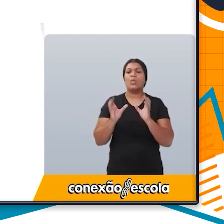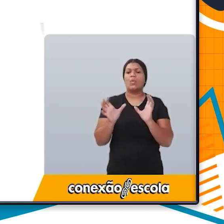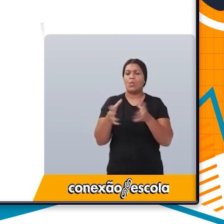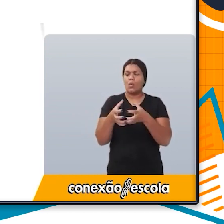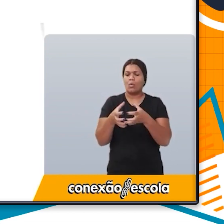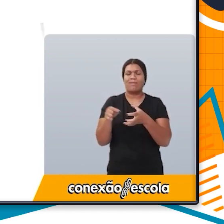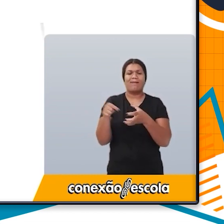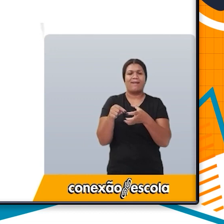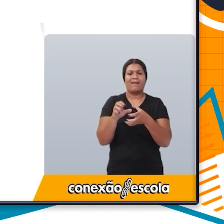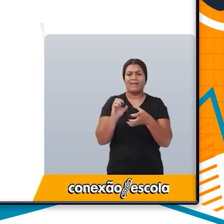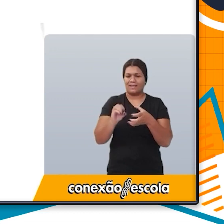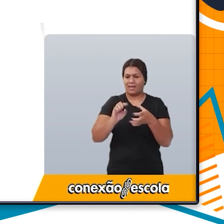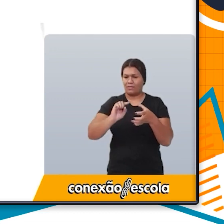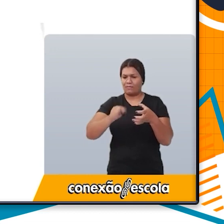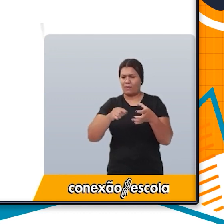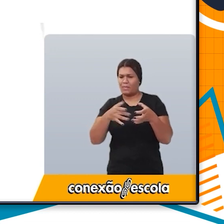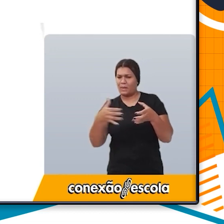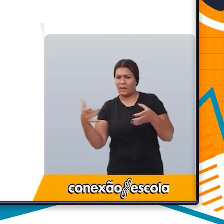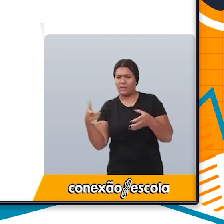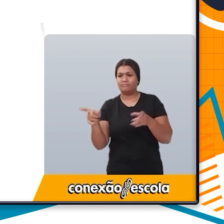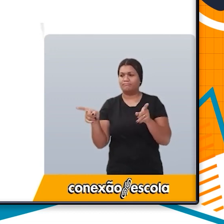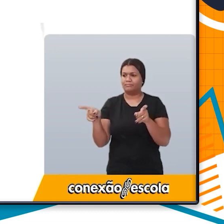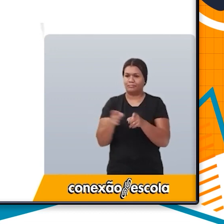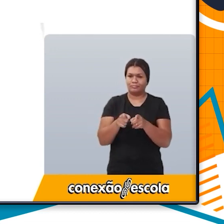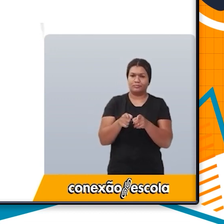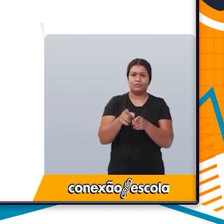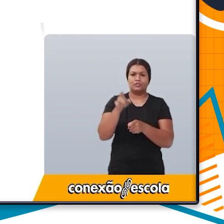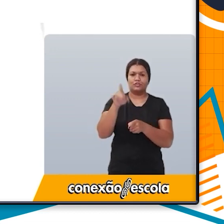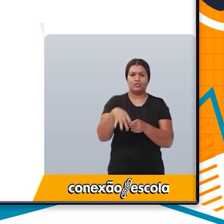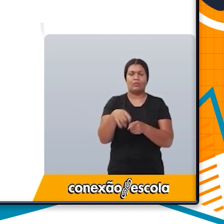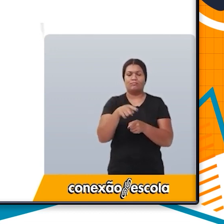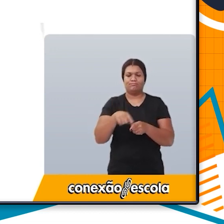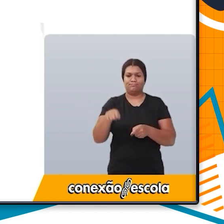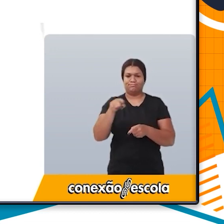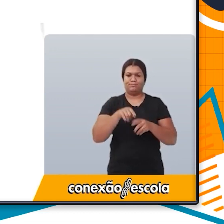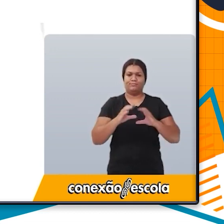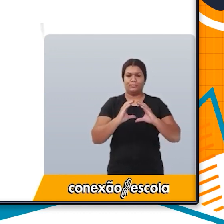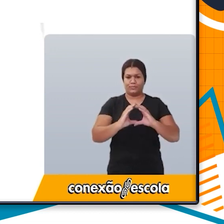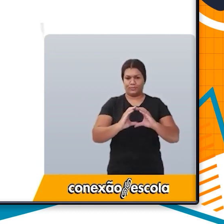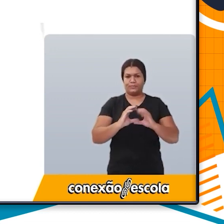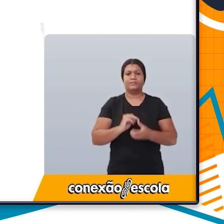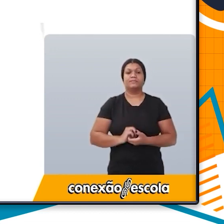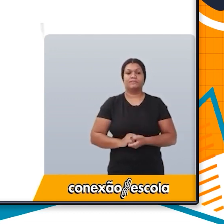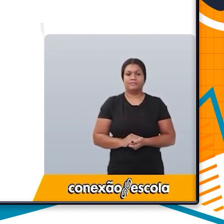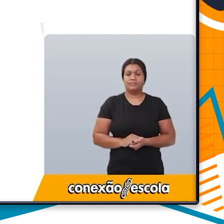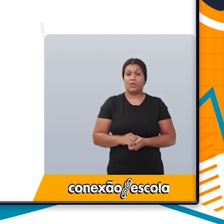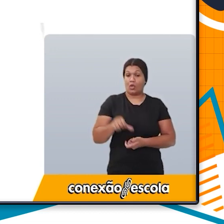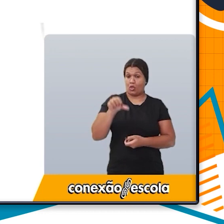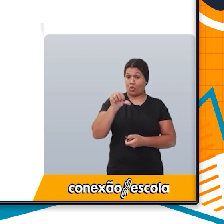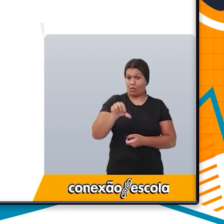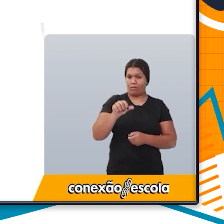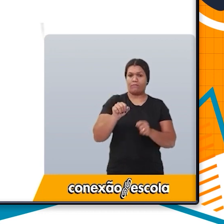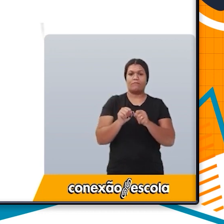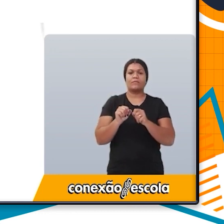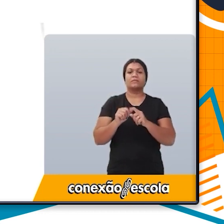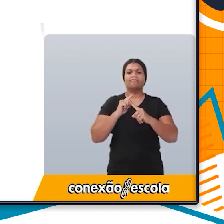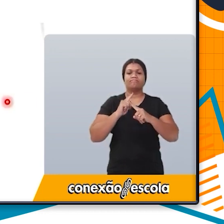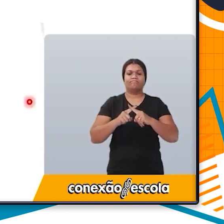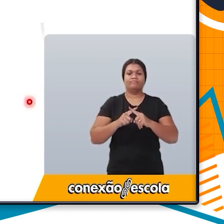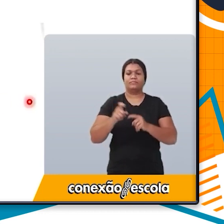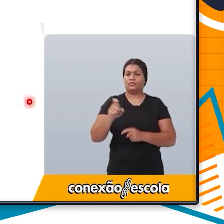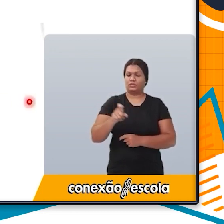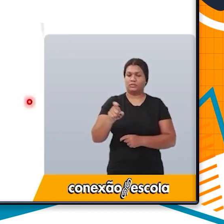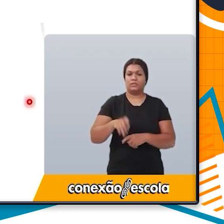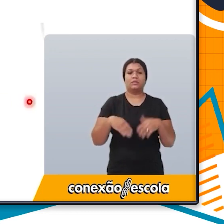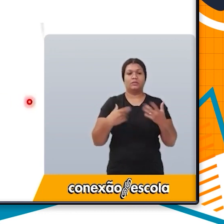foi diminuída, ficando apenas com a parte inteira. O 9 ele está multiplicando o x, então